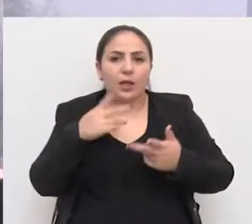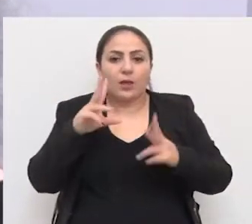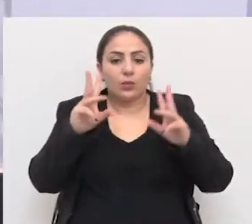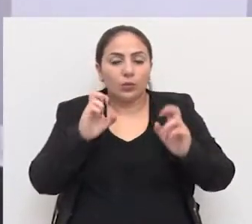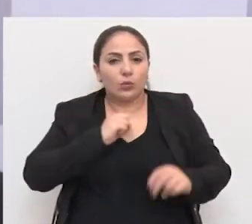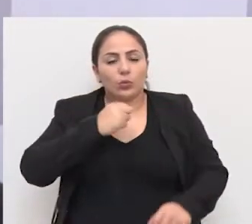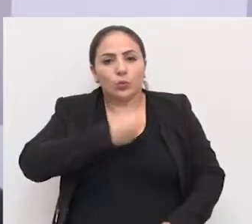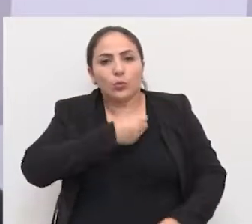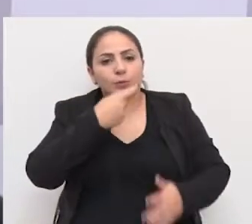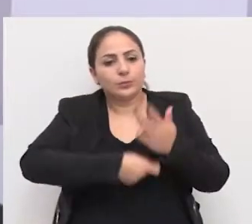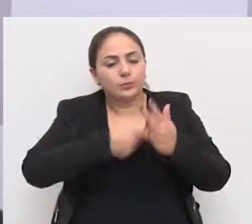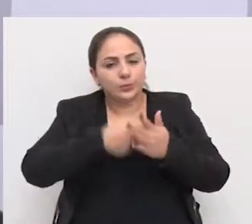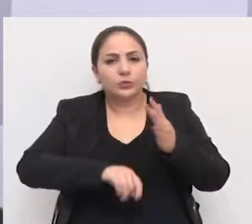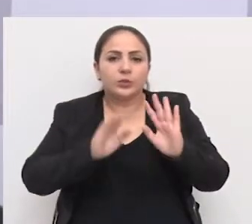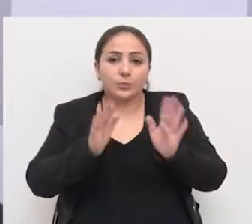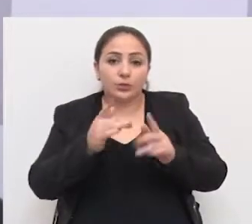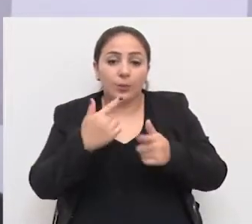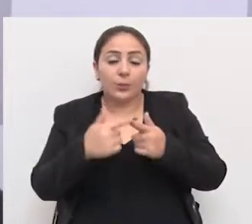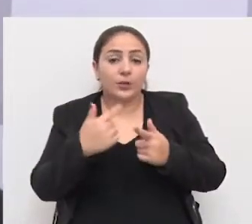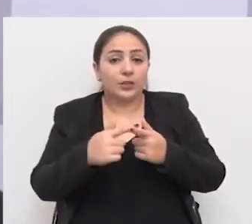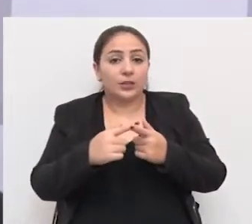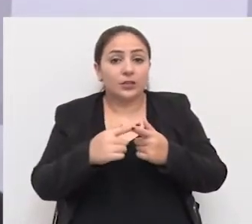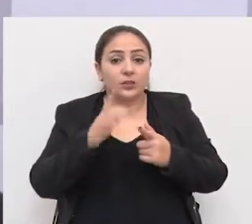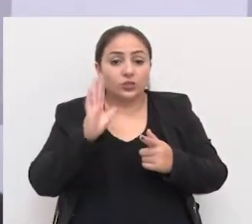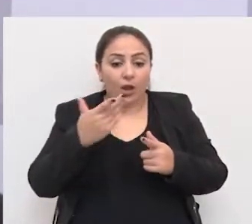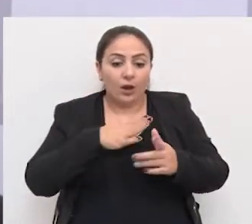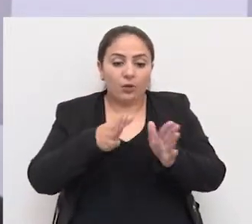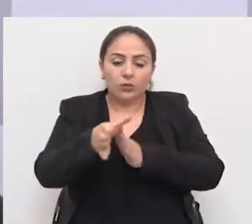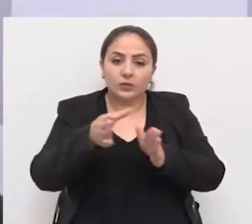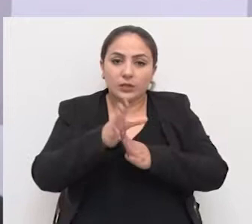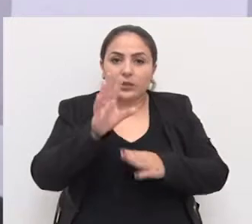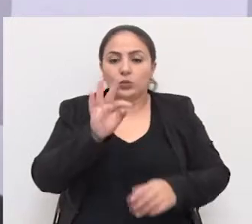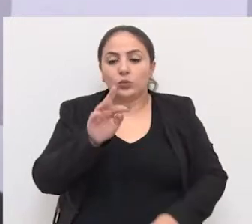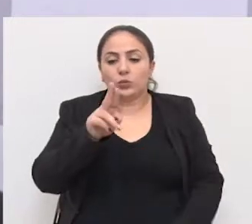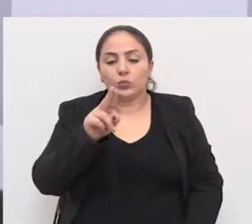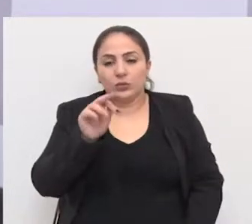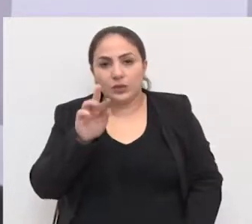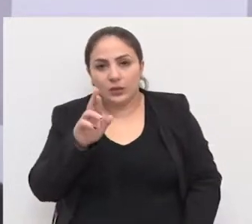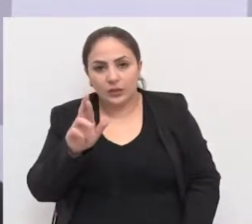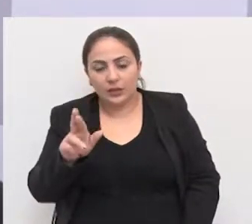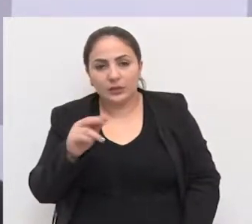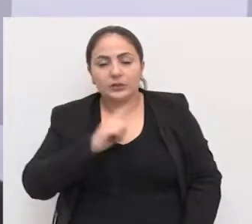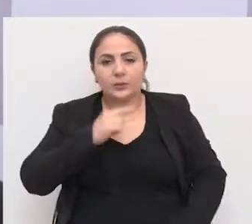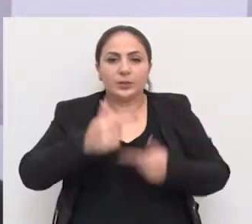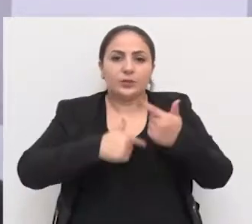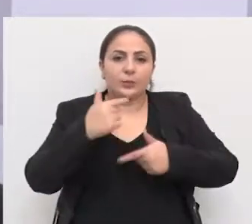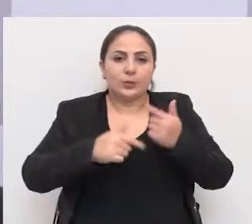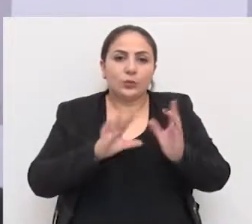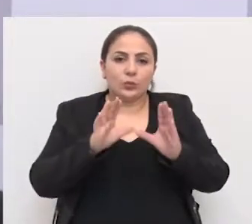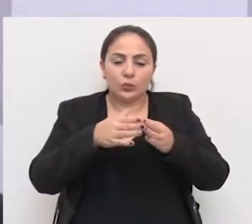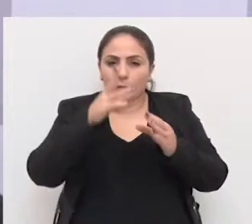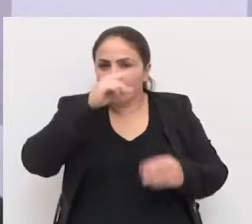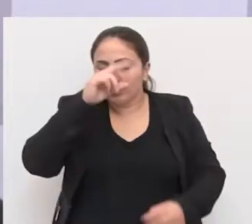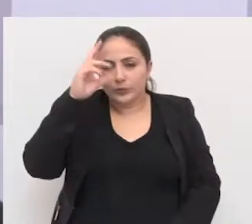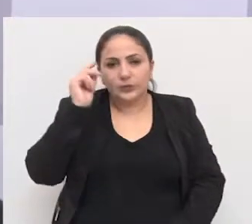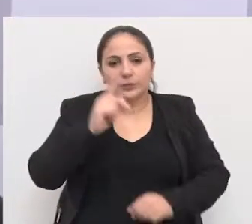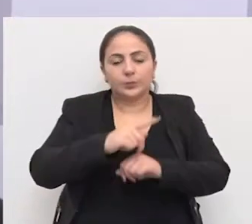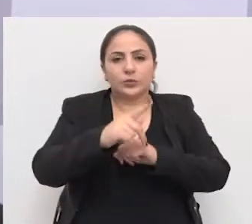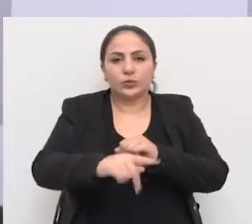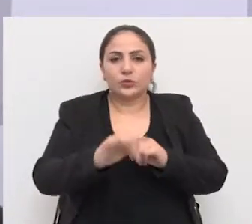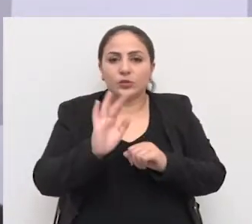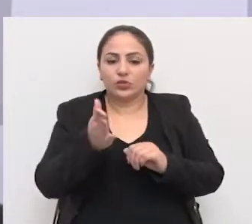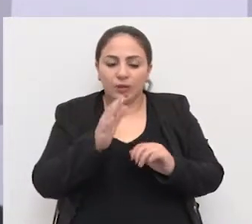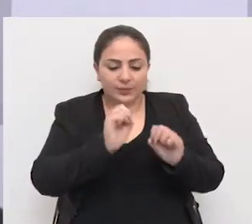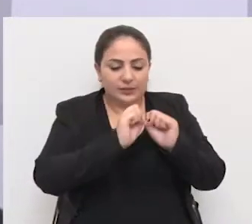esses números e sobre essa bandeira, já que além de ter sido conselheira tutelar, ela é servidora do quadro do município de